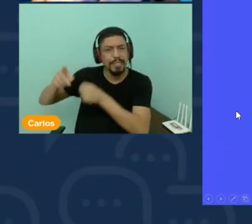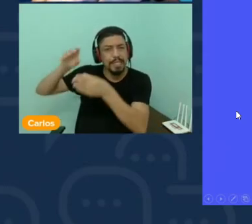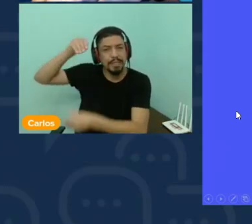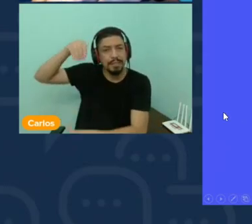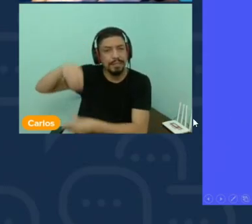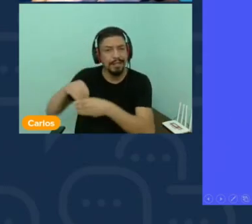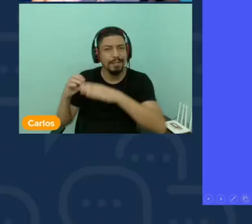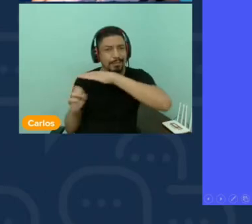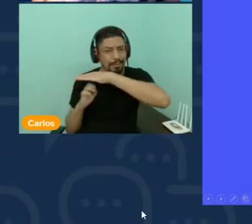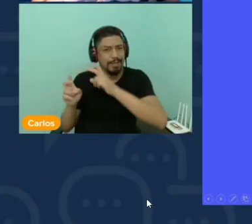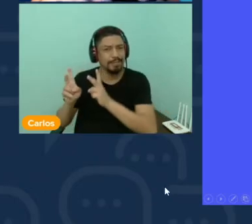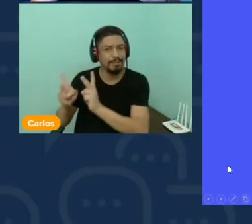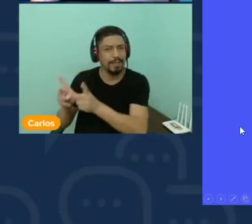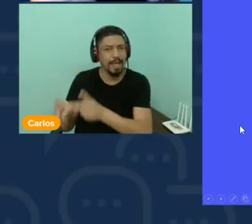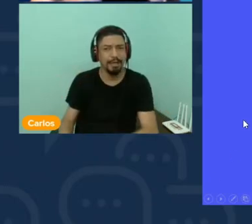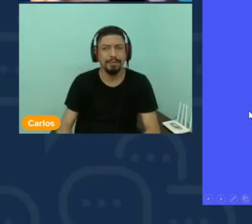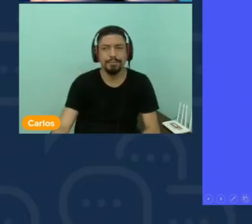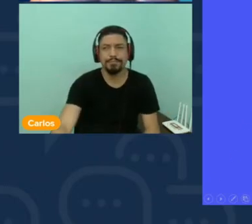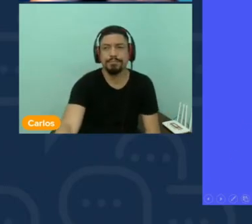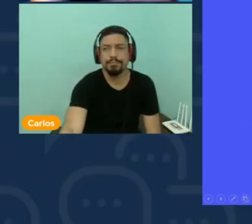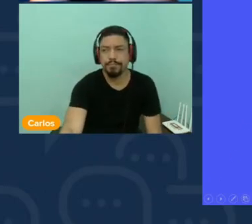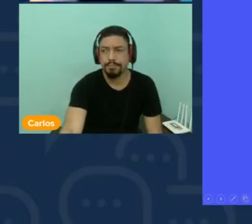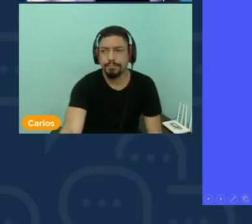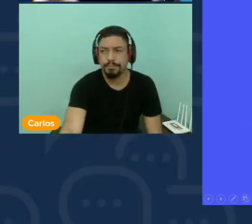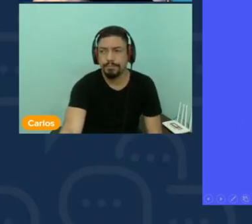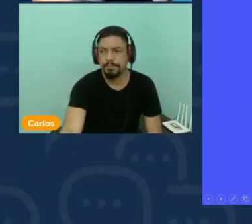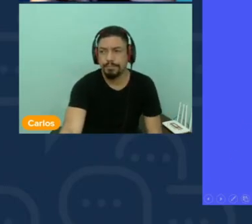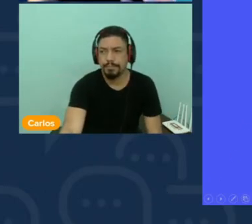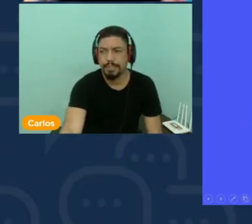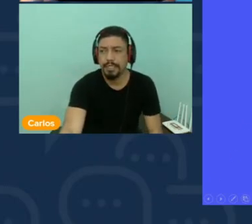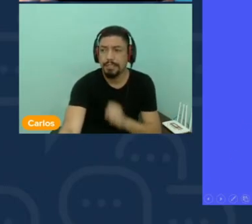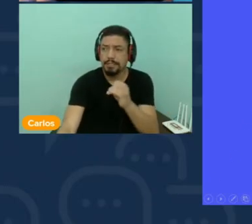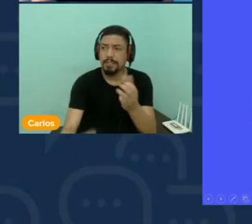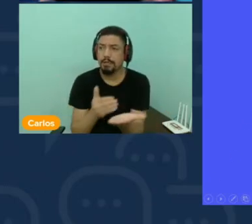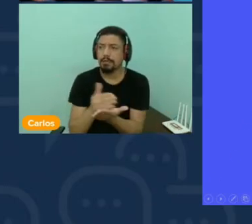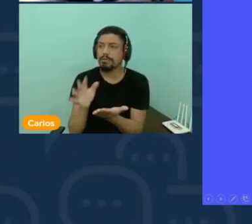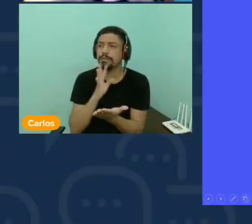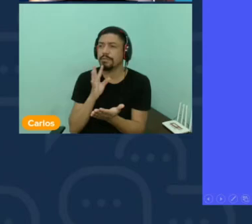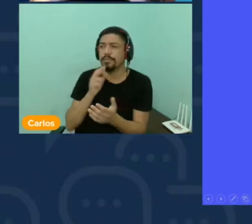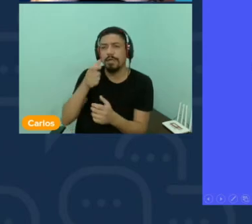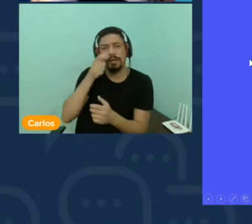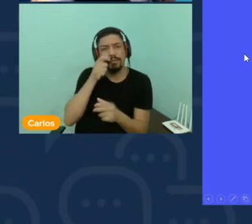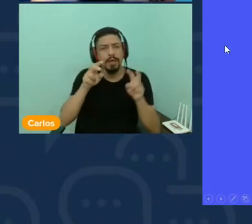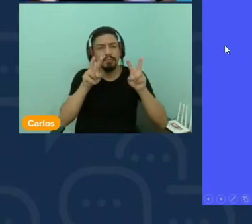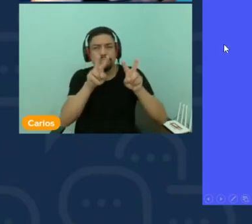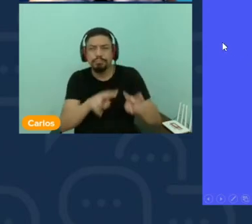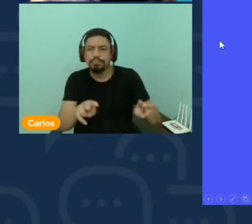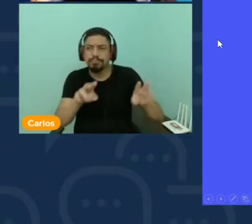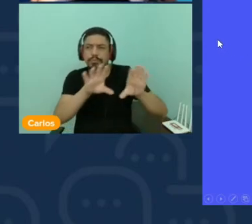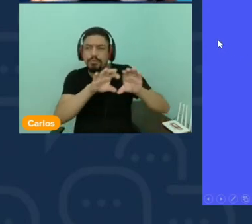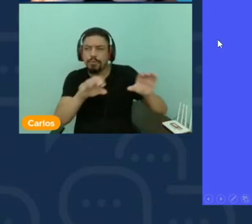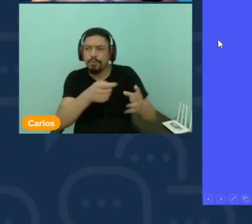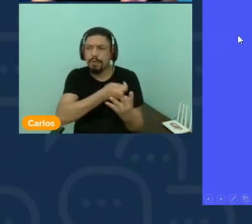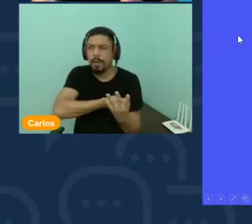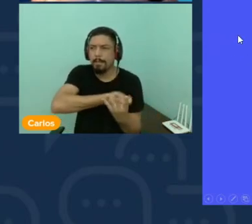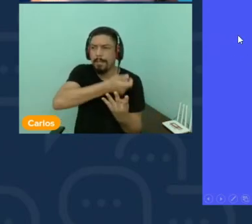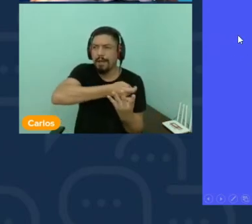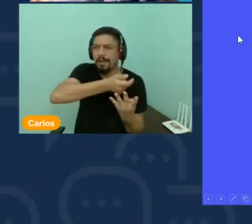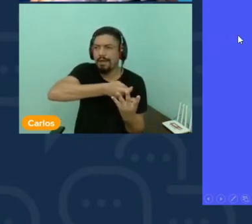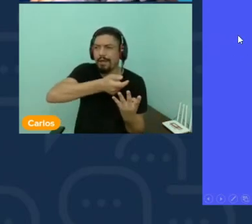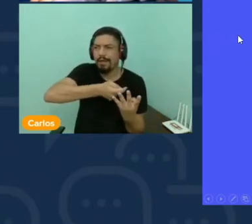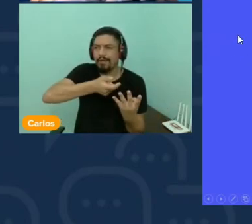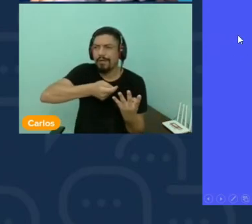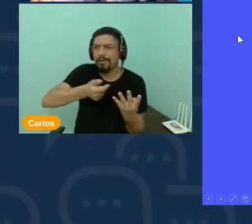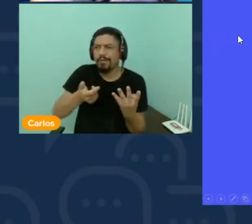dentro da empresa. Mas se ela começa a conhecer a nuvem, ver os benefícios, o quanto é bacana, o quanto vale a pena